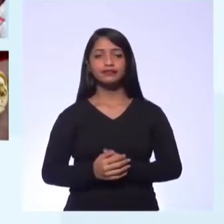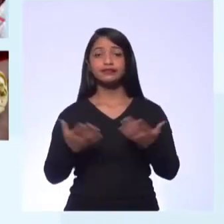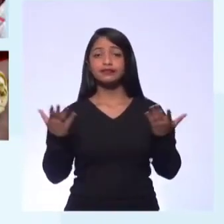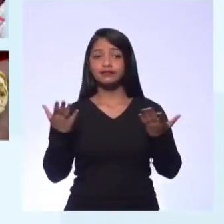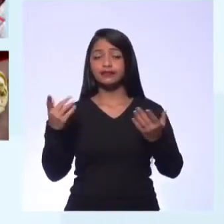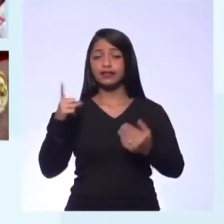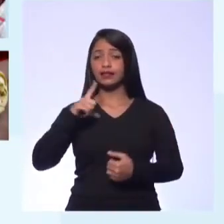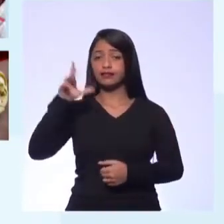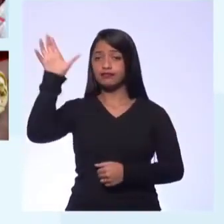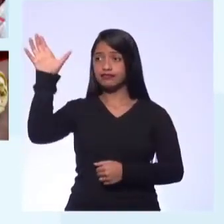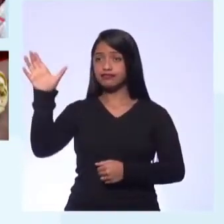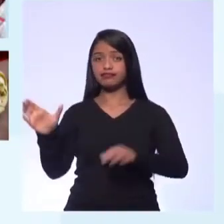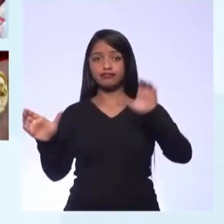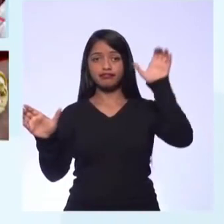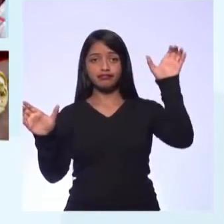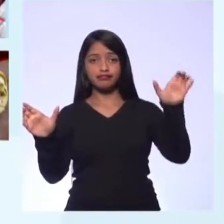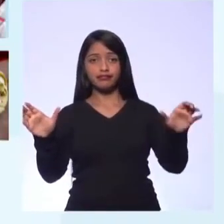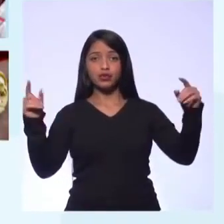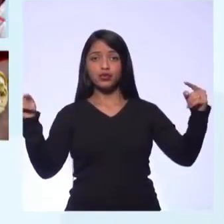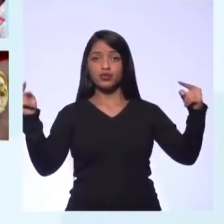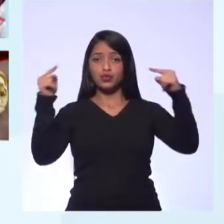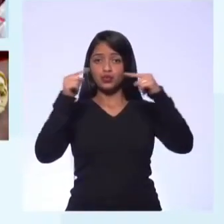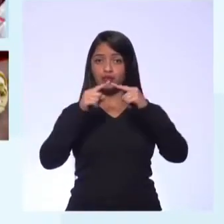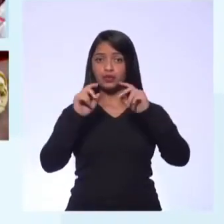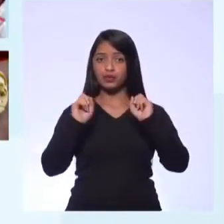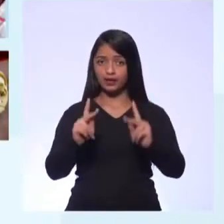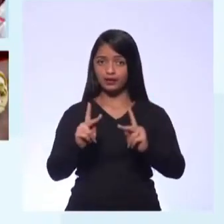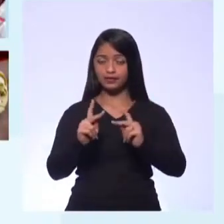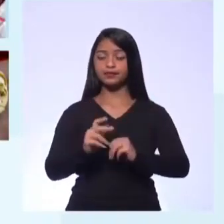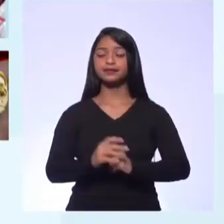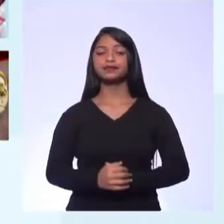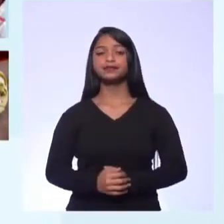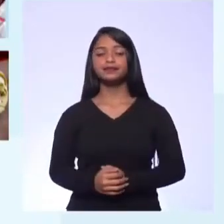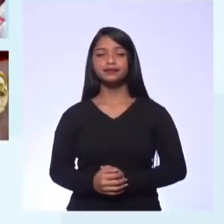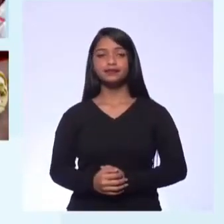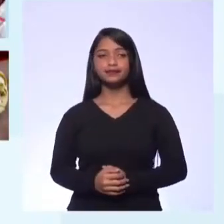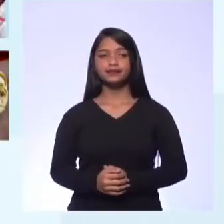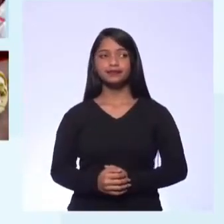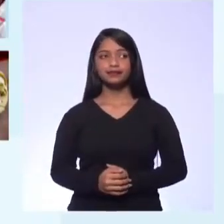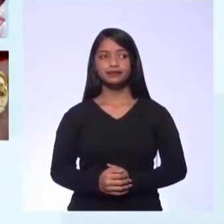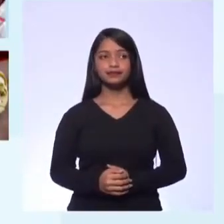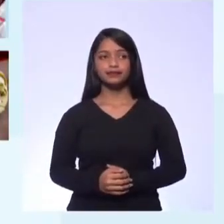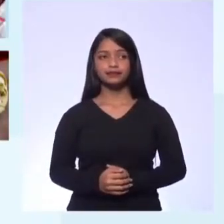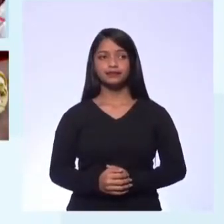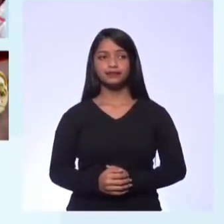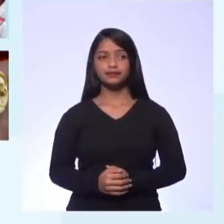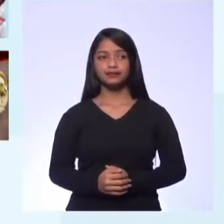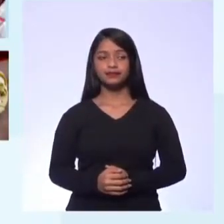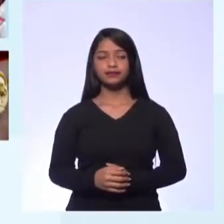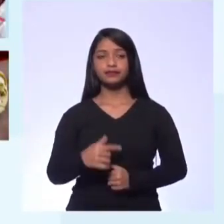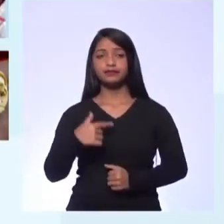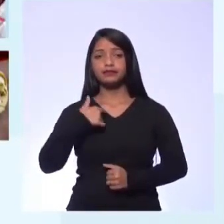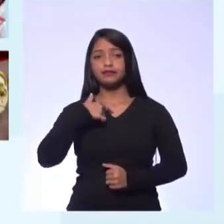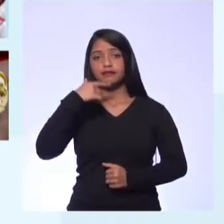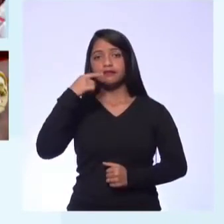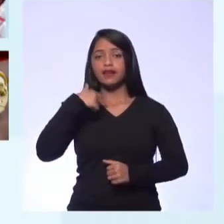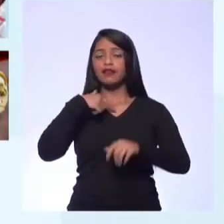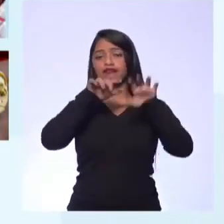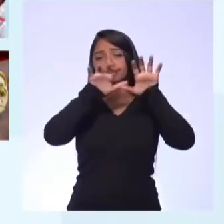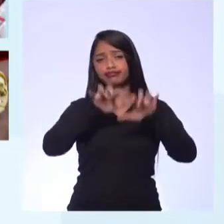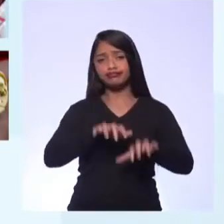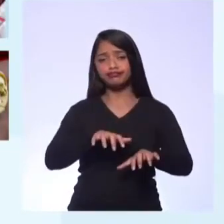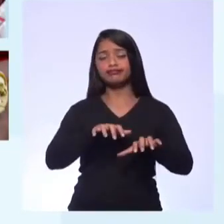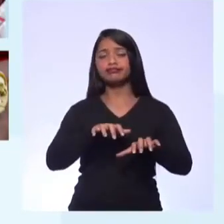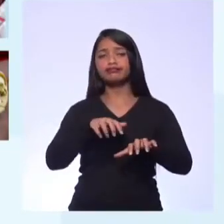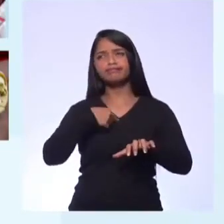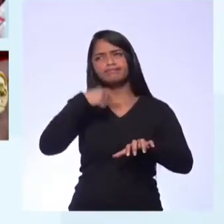pratos às colunas. Isso, na verdade não eram colunas aí, tá? Era só, na hora que eu escrevi eu pensei em Complete colunas. as lacunas, né? Não, né?